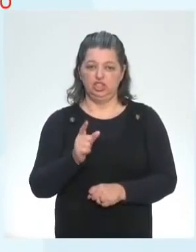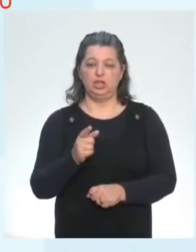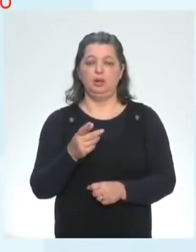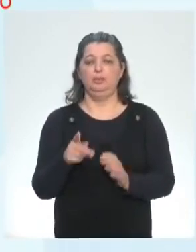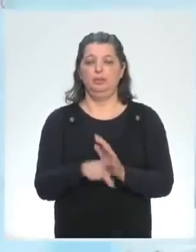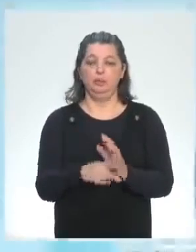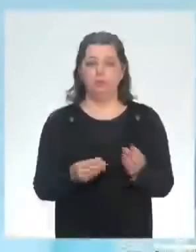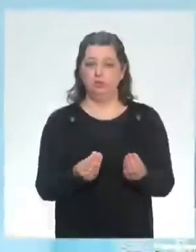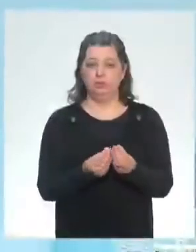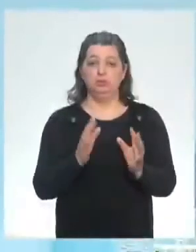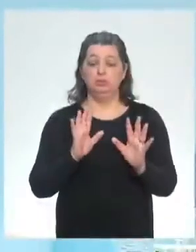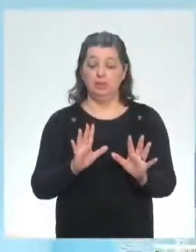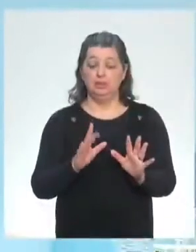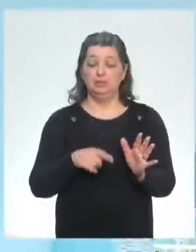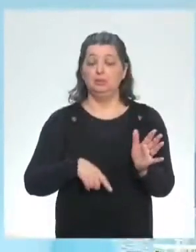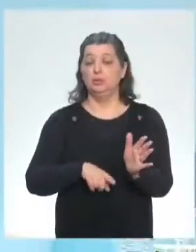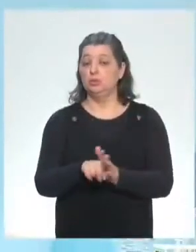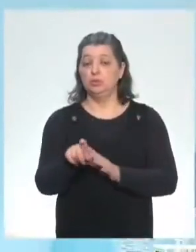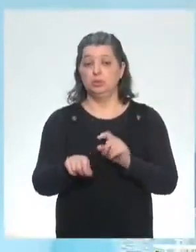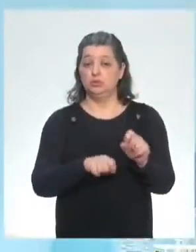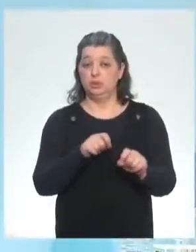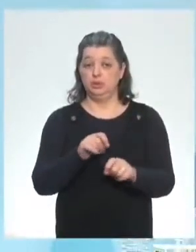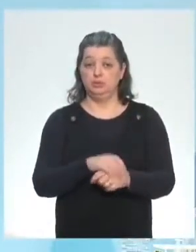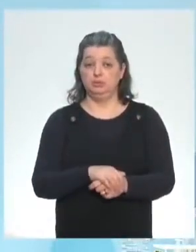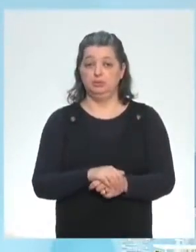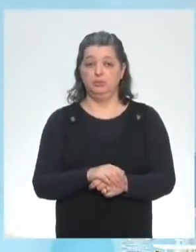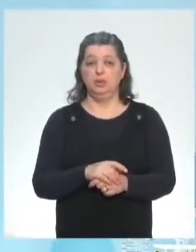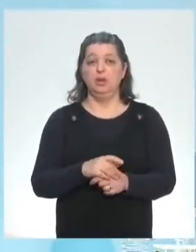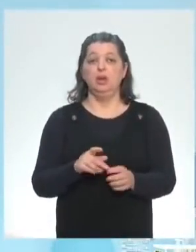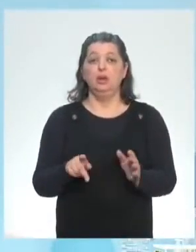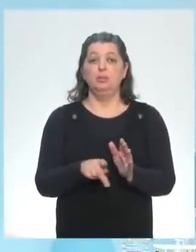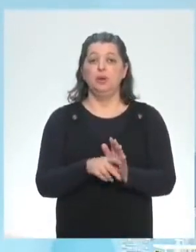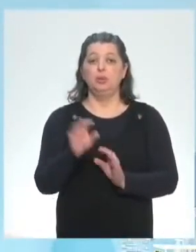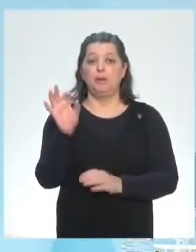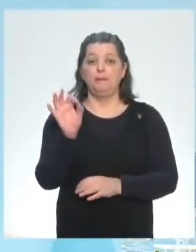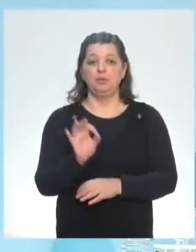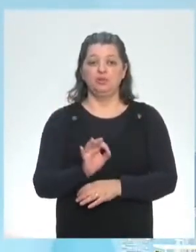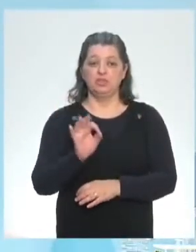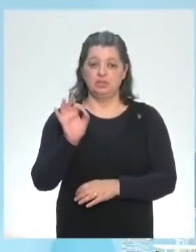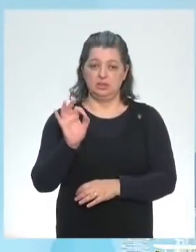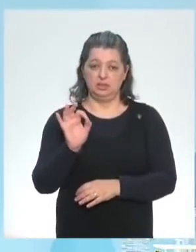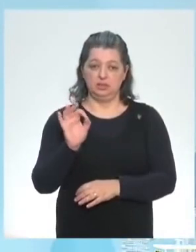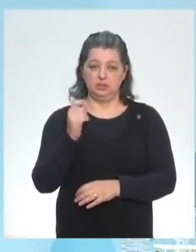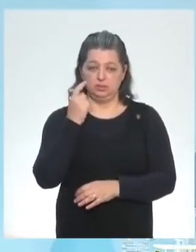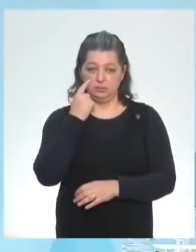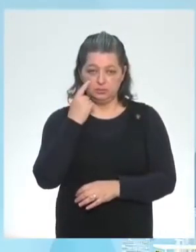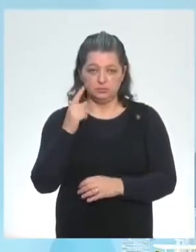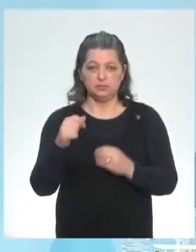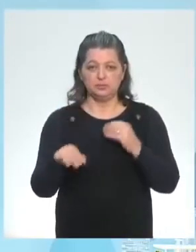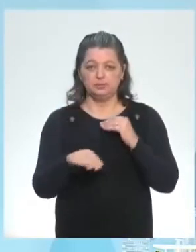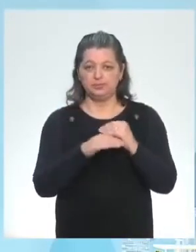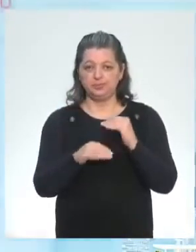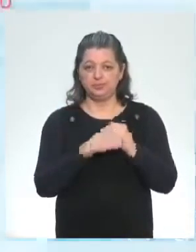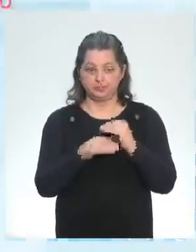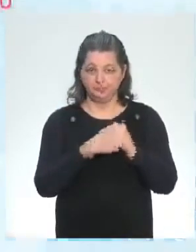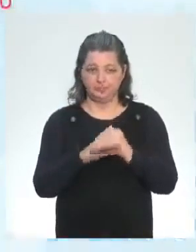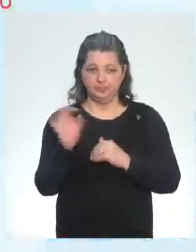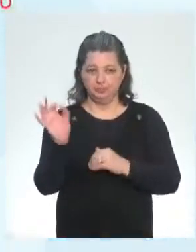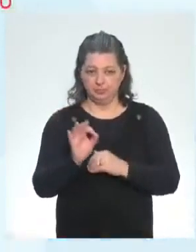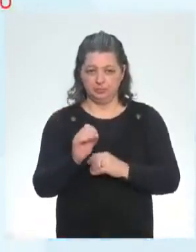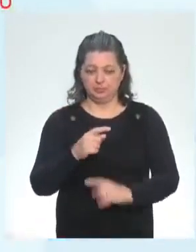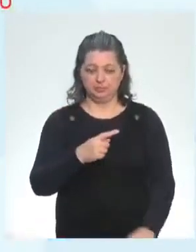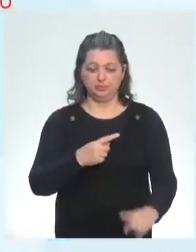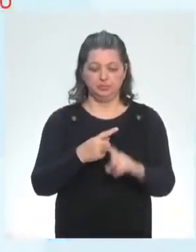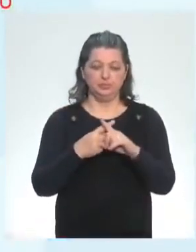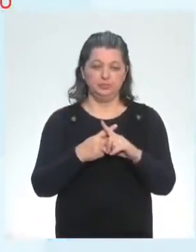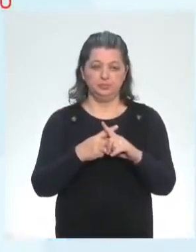Porém, ele está me perguntando esse valor em porcentagem. Eu faço a equivalência à porcentagem, multiplico em